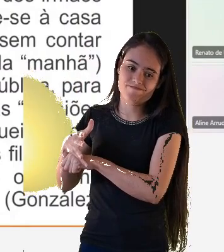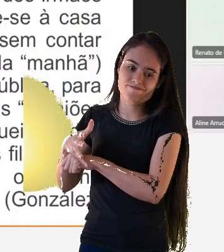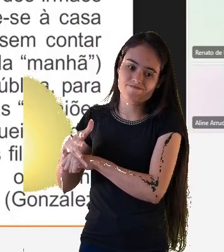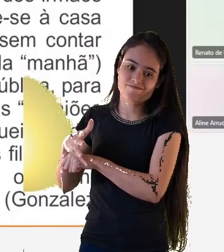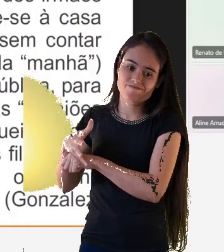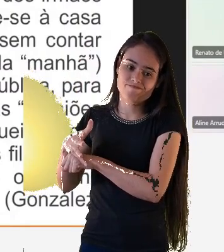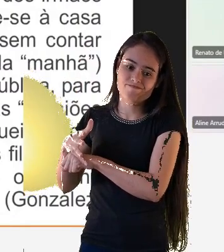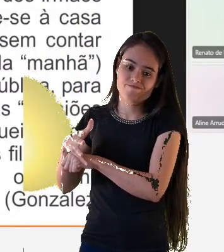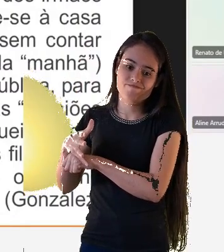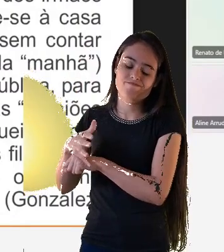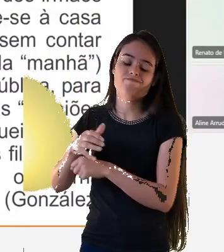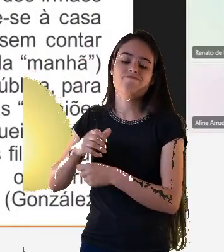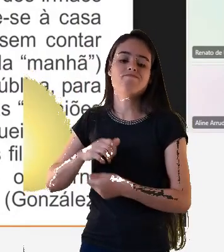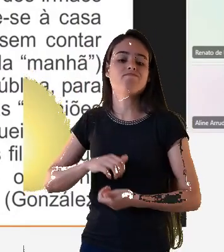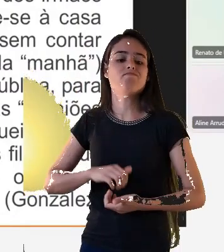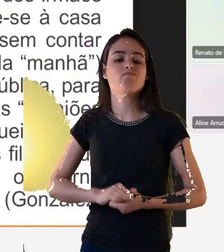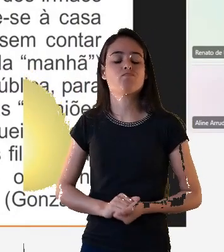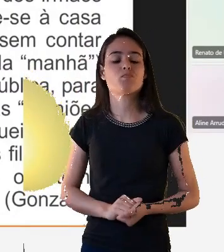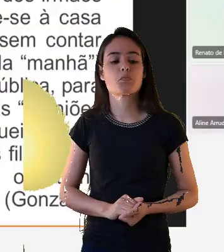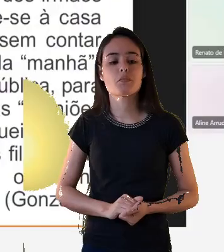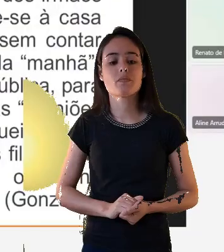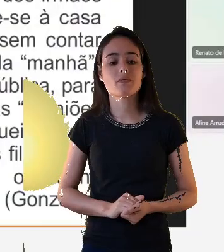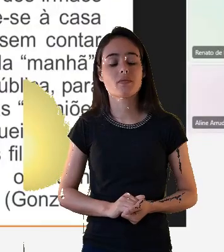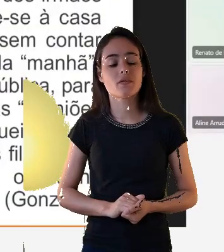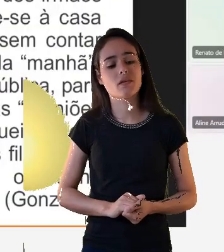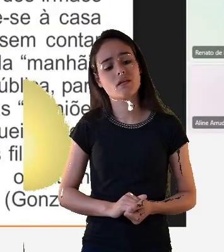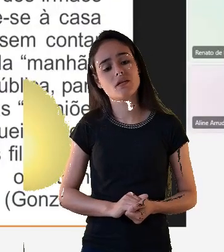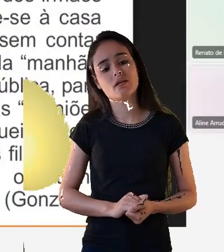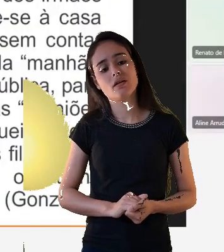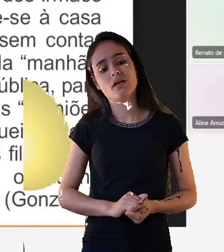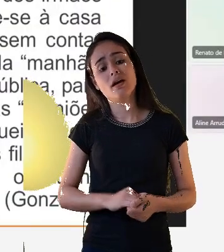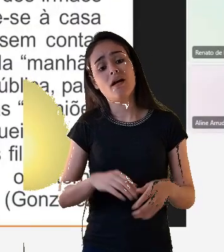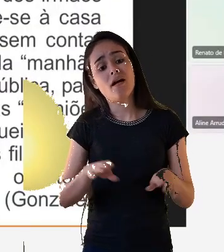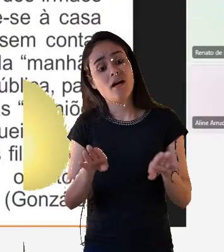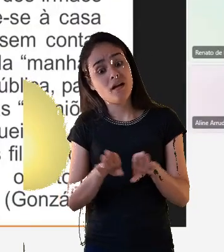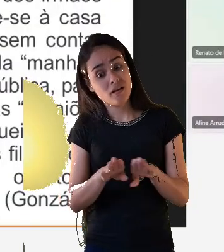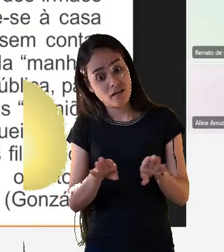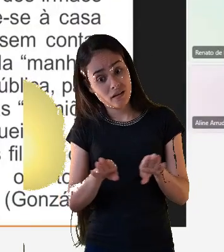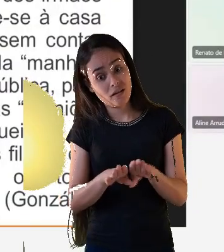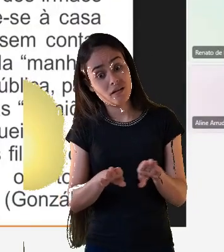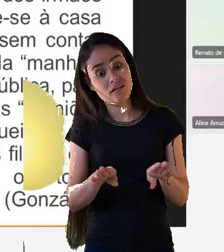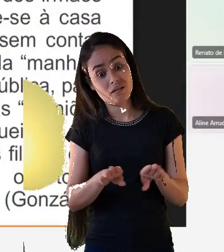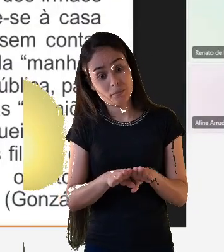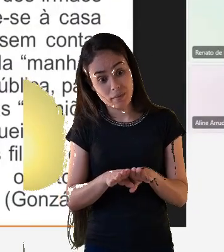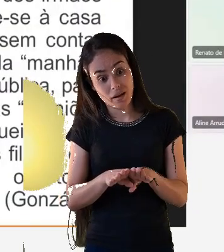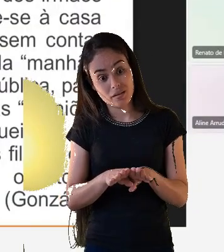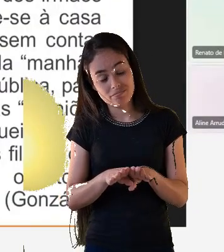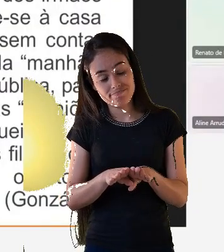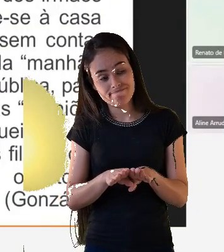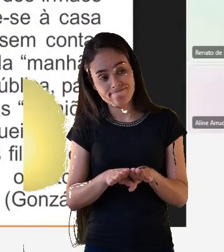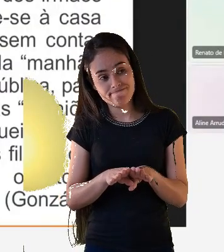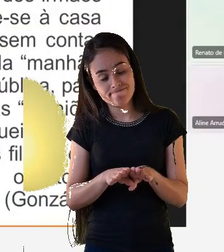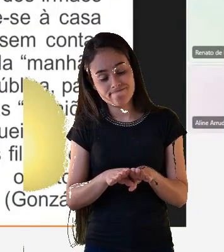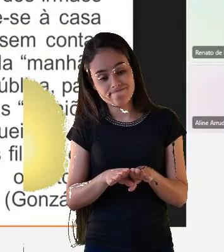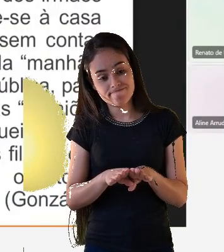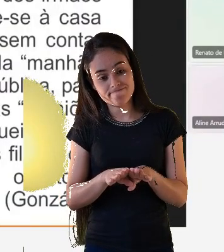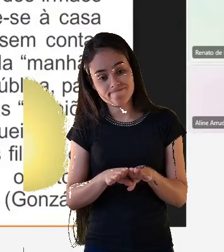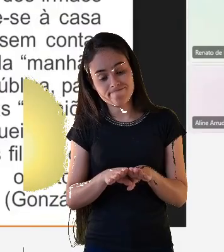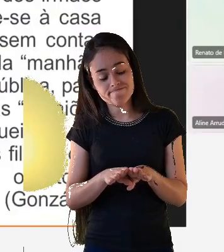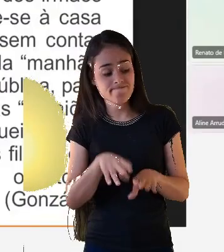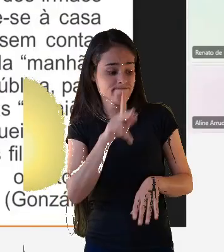às reuniões de pais nas escolas públicas, a fim de ouvir as queixas das professoras quanto aos